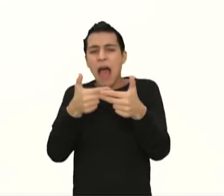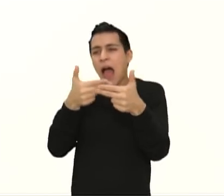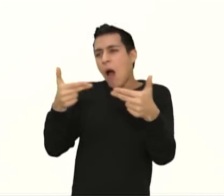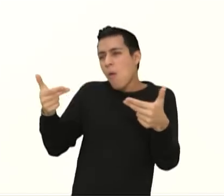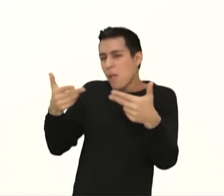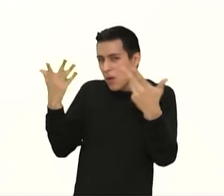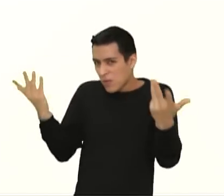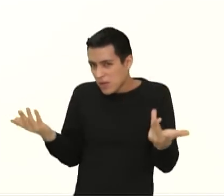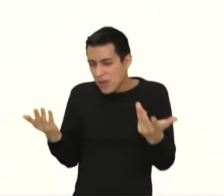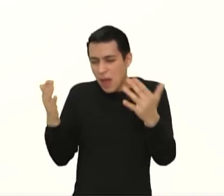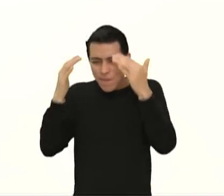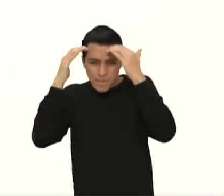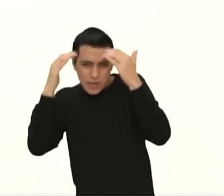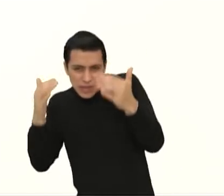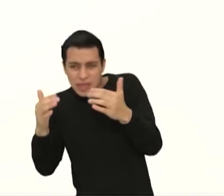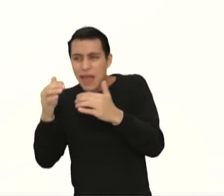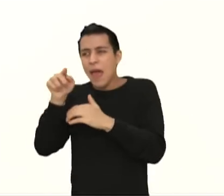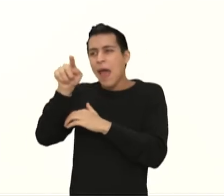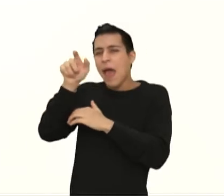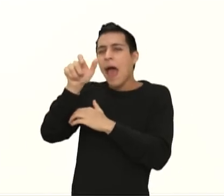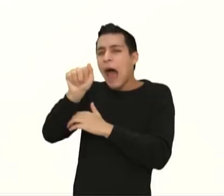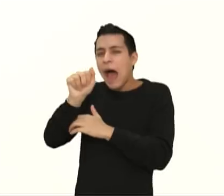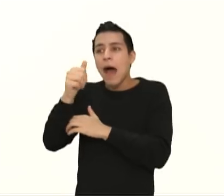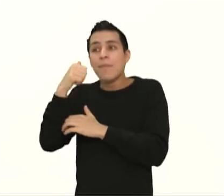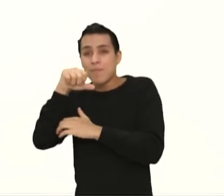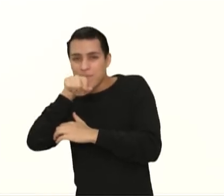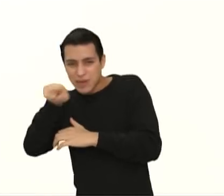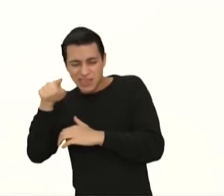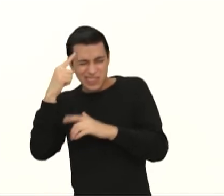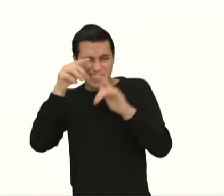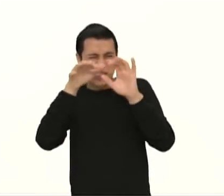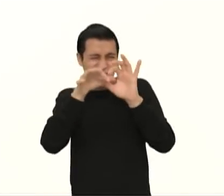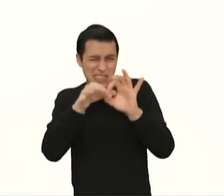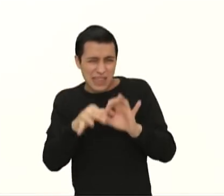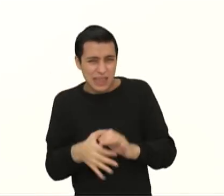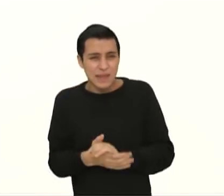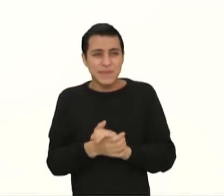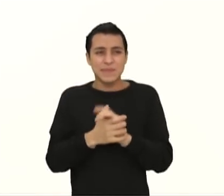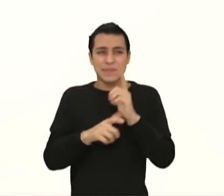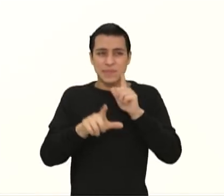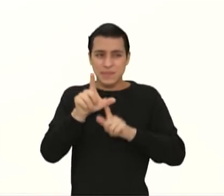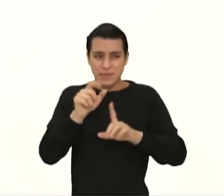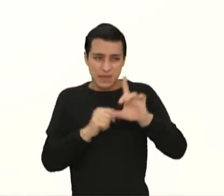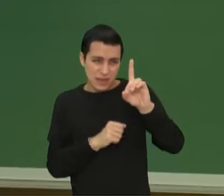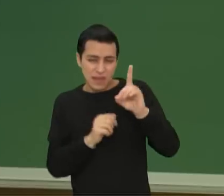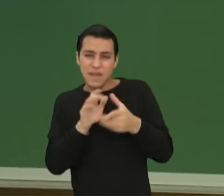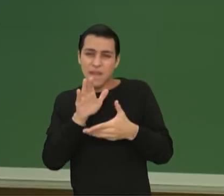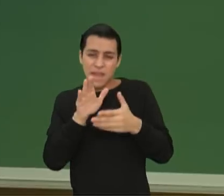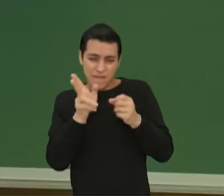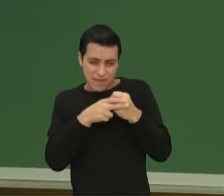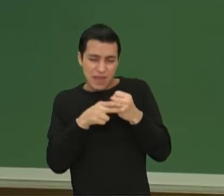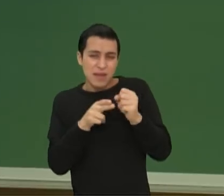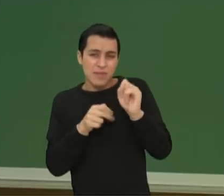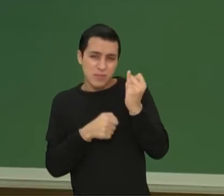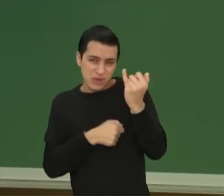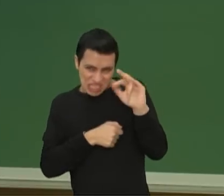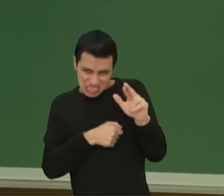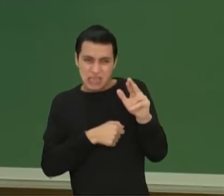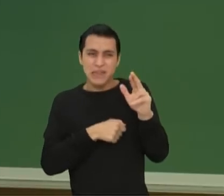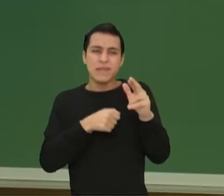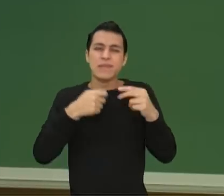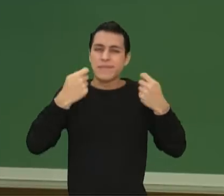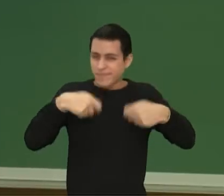regulamento, obedece à mãe. Letra D, já vimos o verbo ir, ele também exige